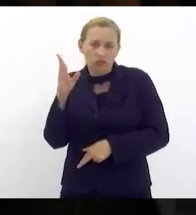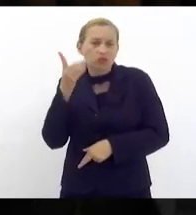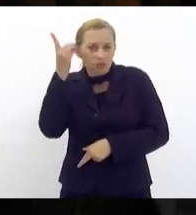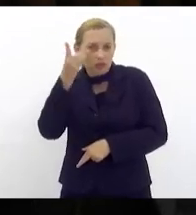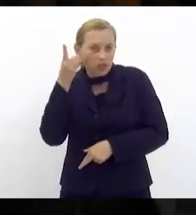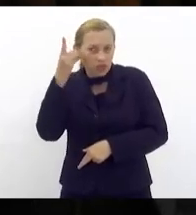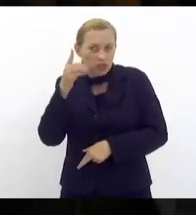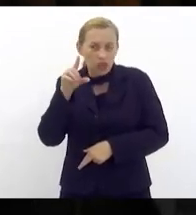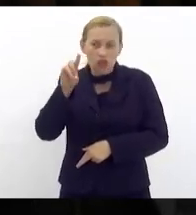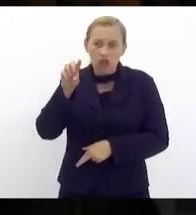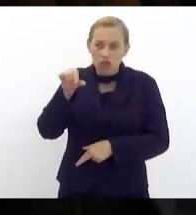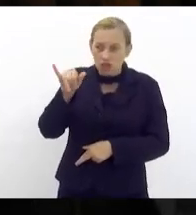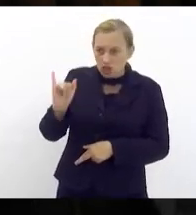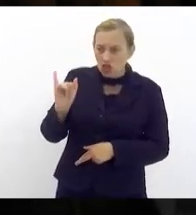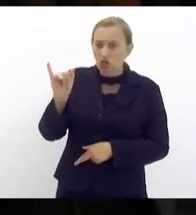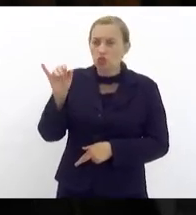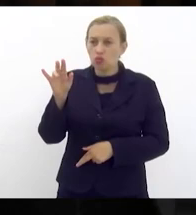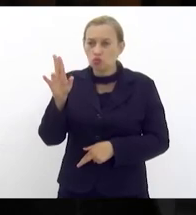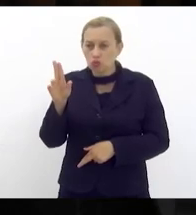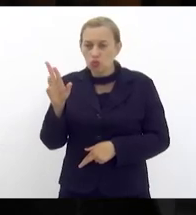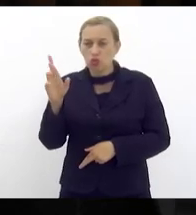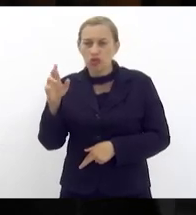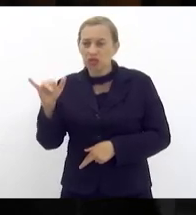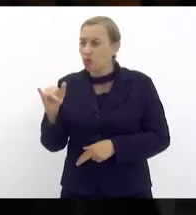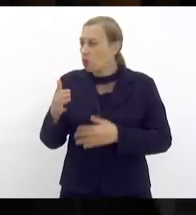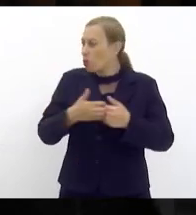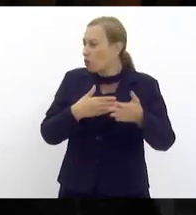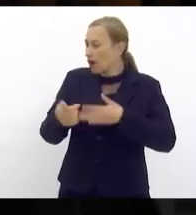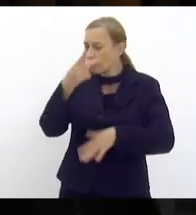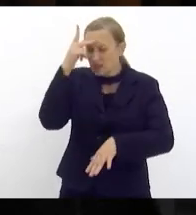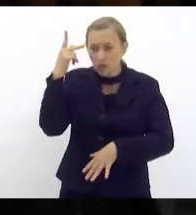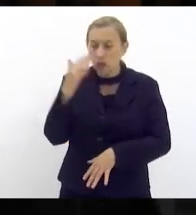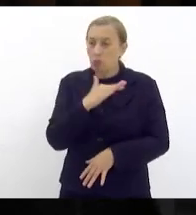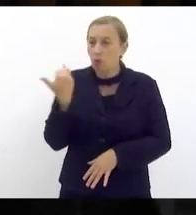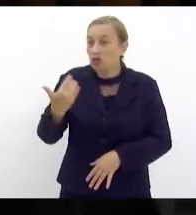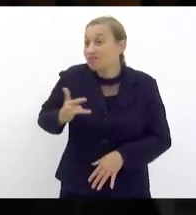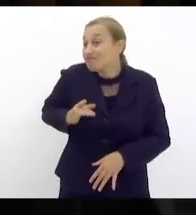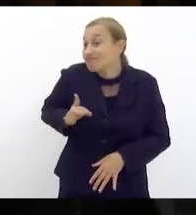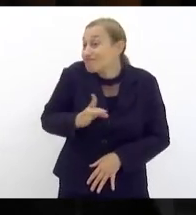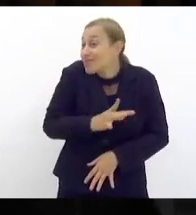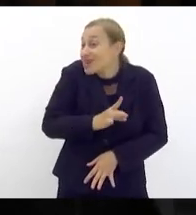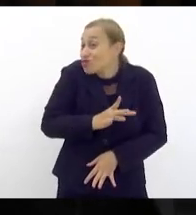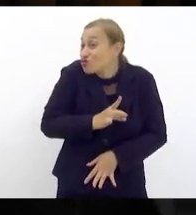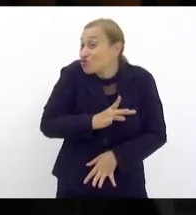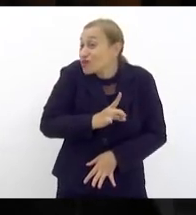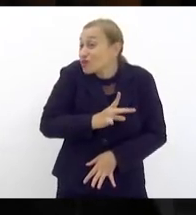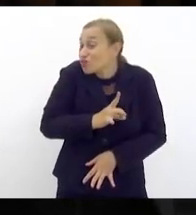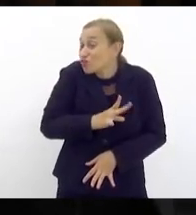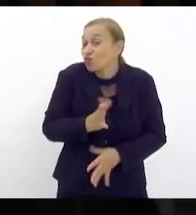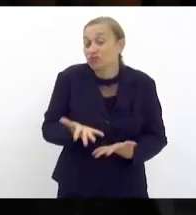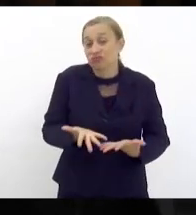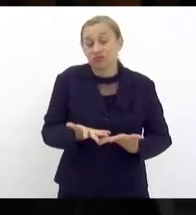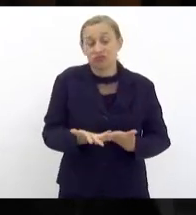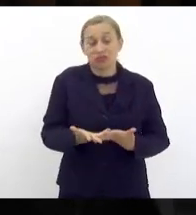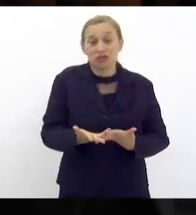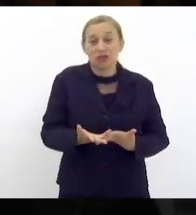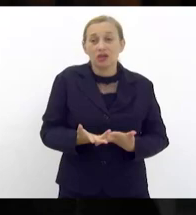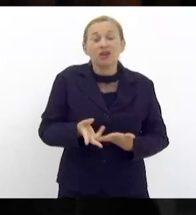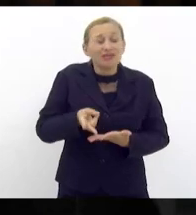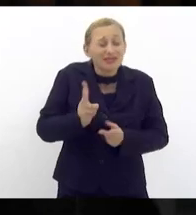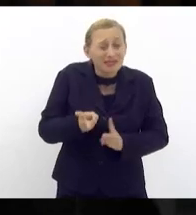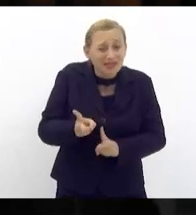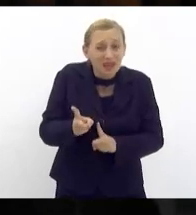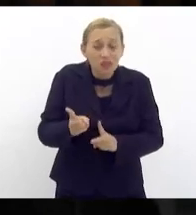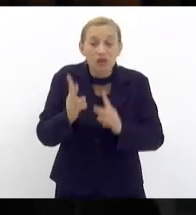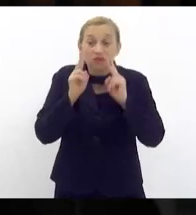Yuri de qualquer pessoa é o medo da morte Esse é o medo Fundamental e o que tá sempre